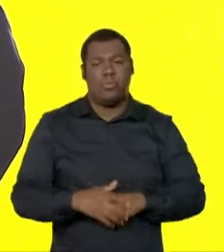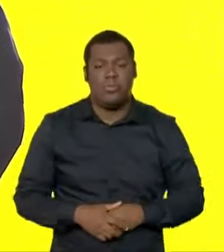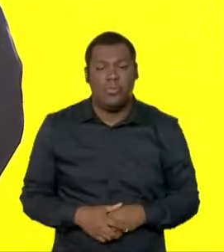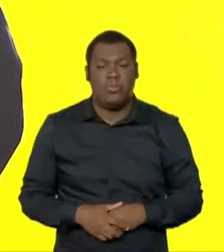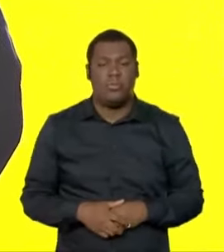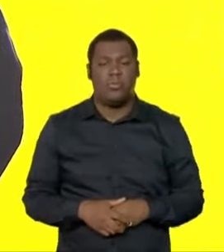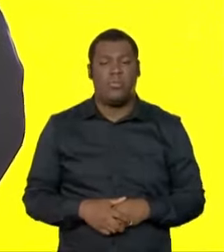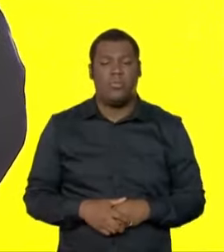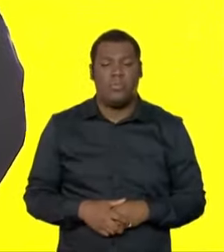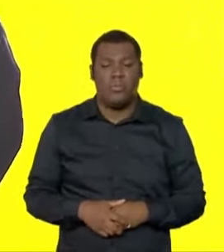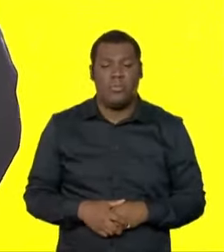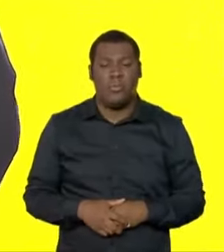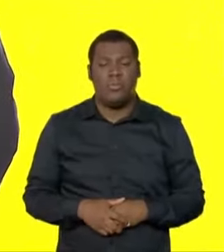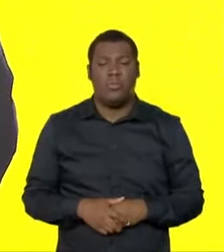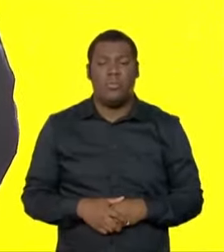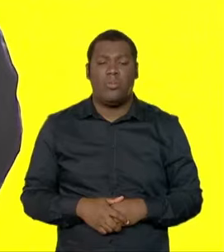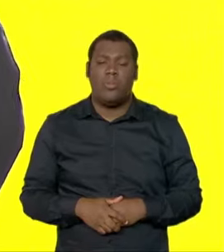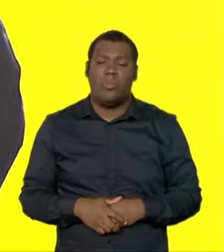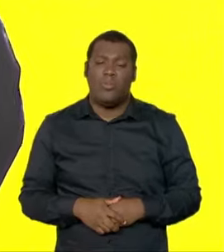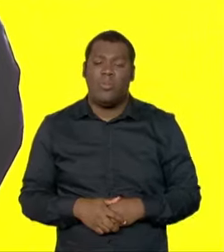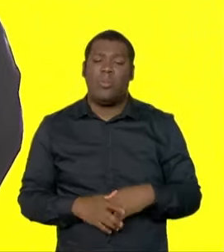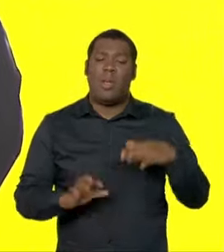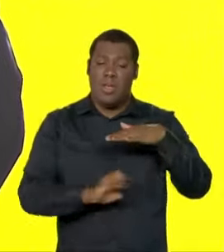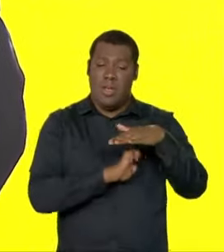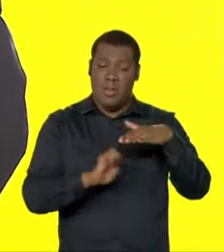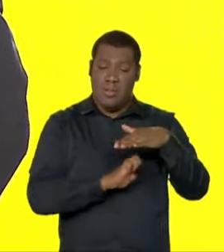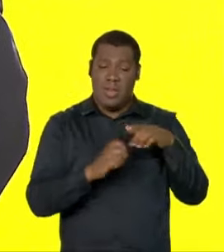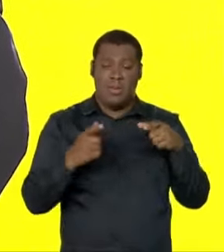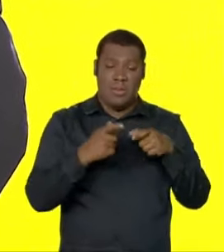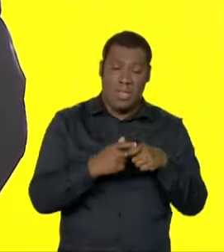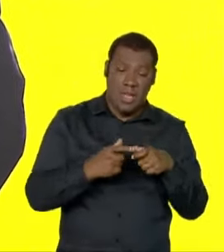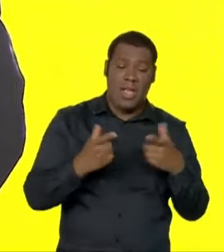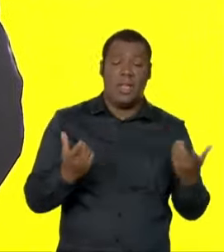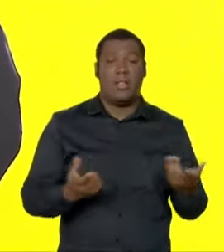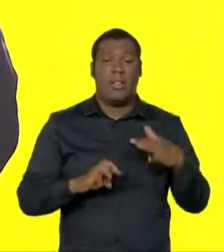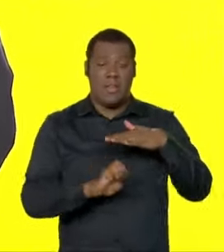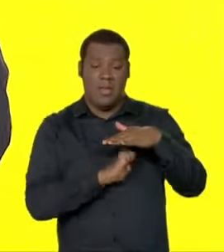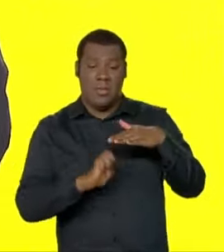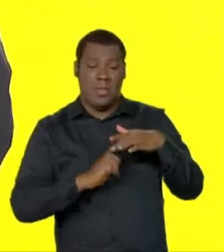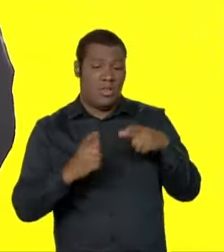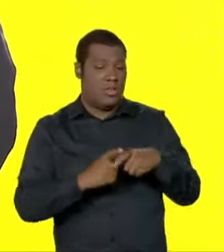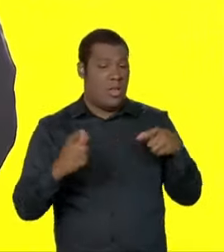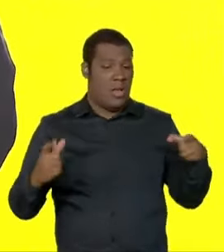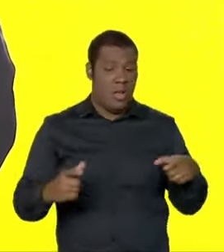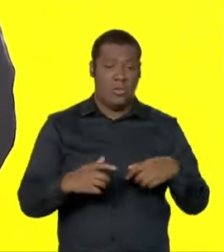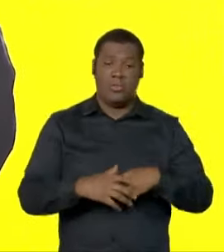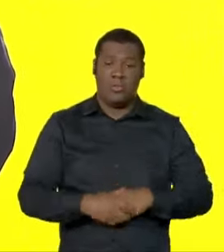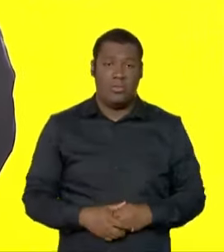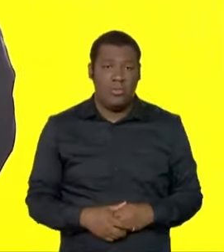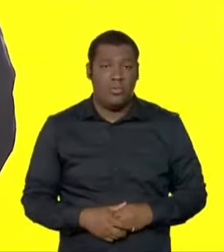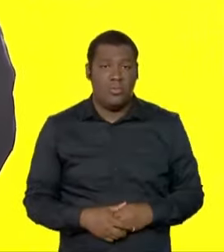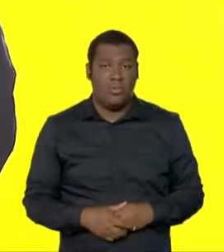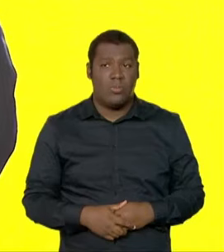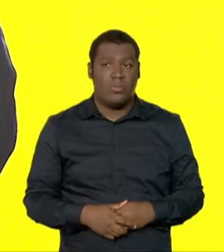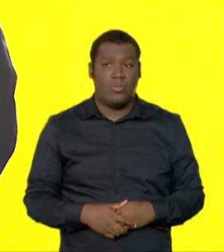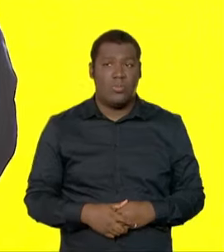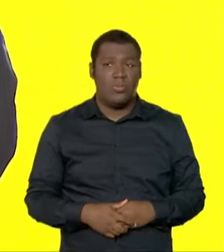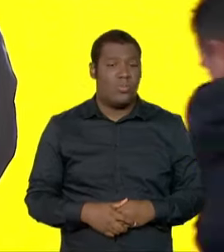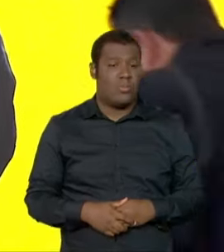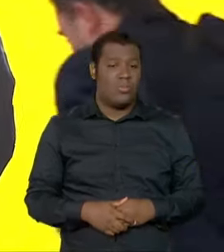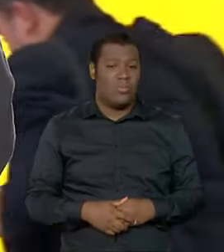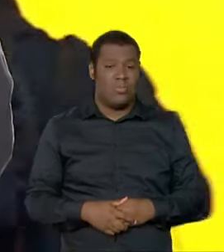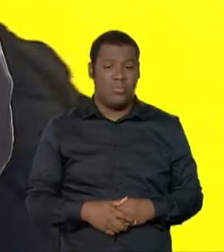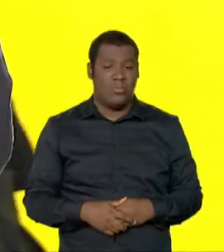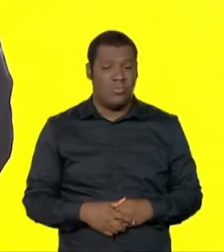Ele pega todos, desde a nossa pequena empreendedora, a média empreendedora, as grandes empresas. É impossível